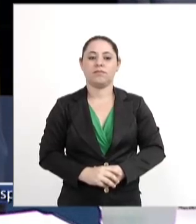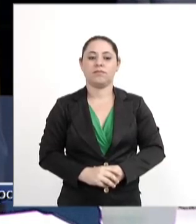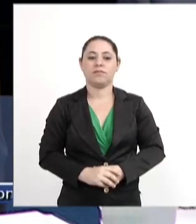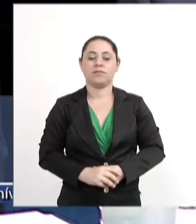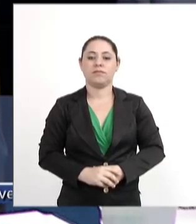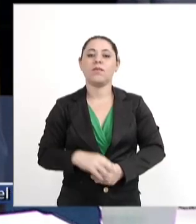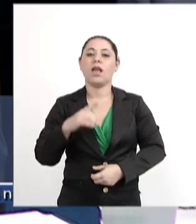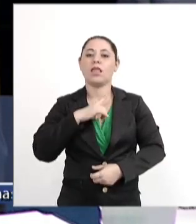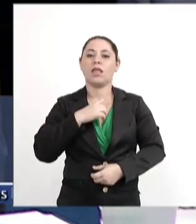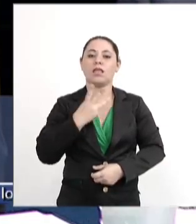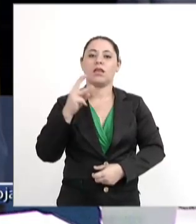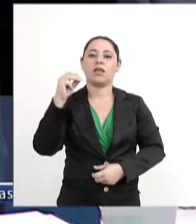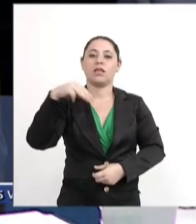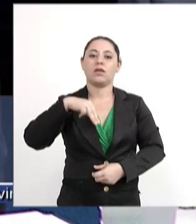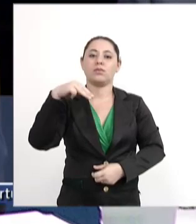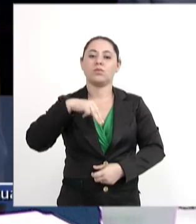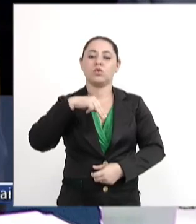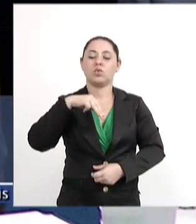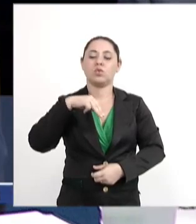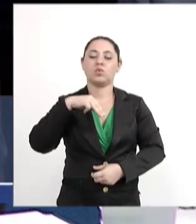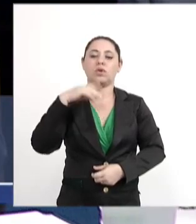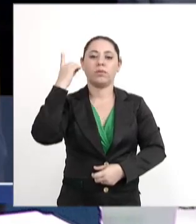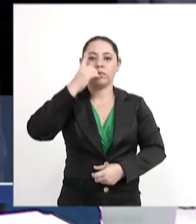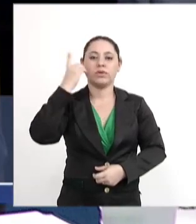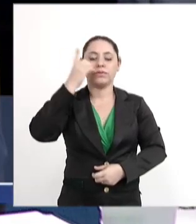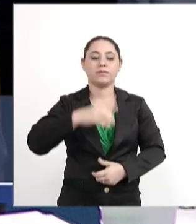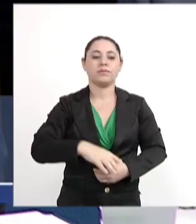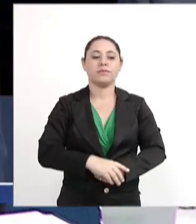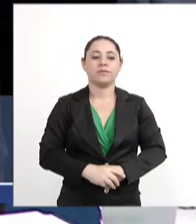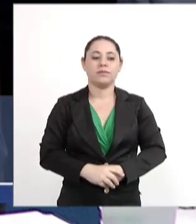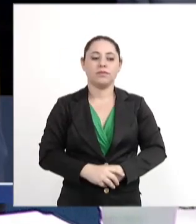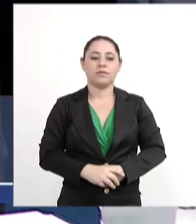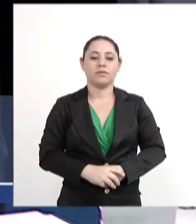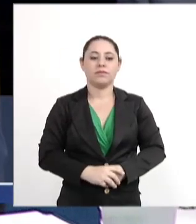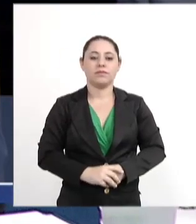Vossa Excelência disporá de 30 minutos, nobre deputado.